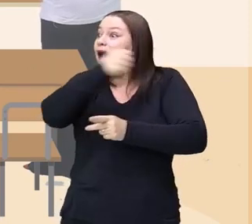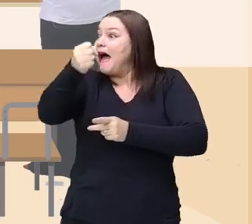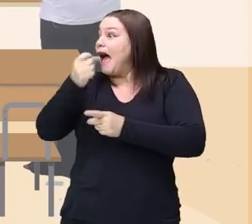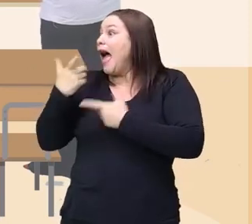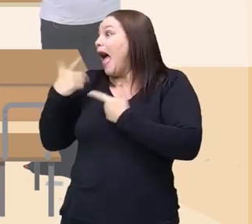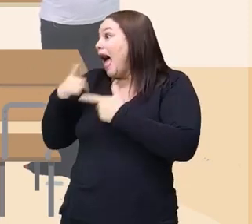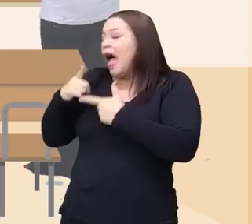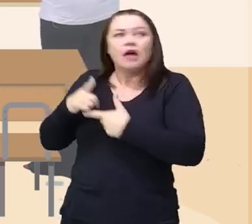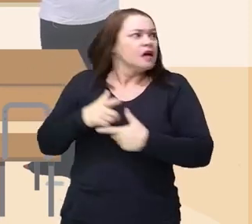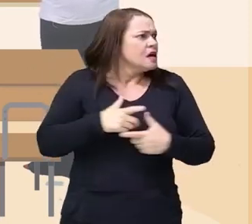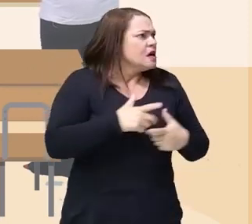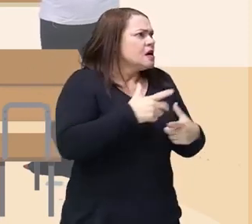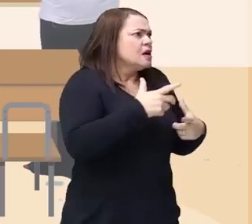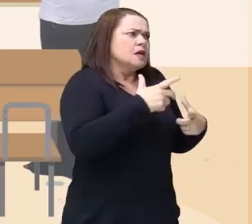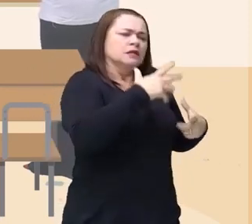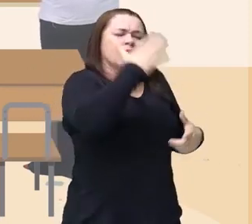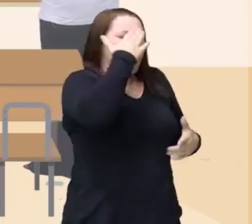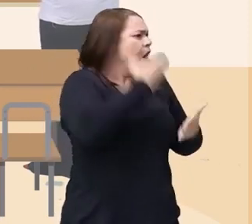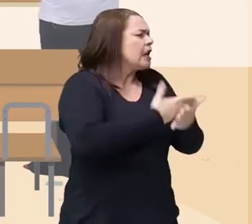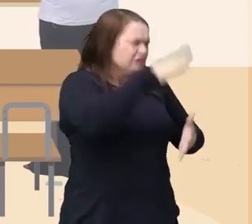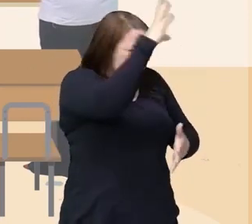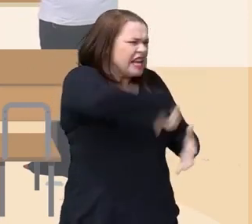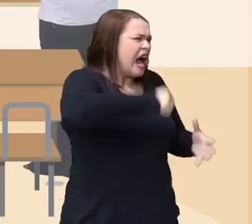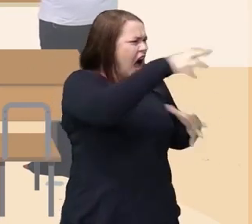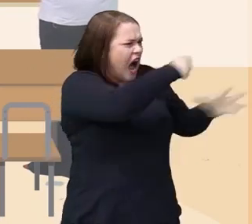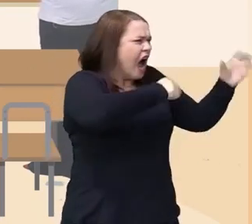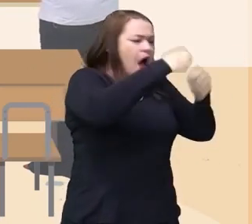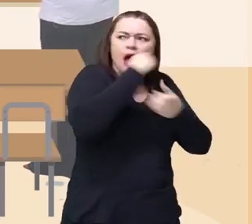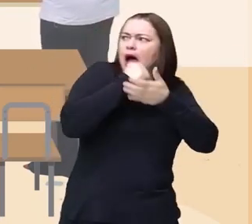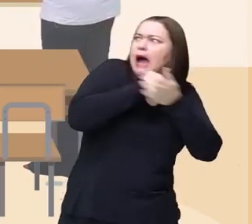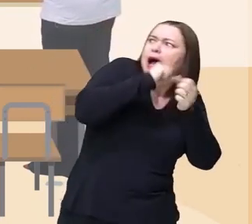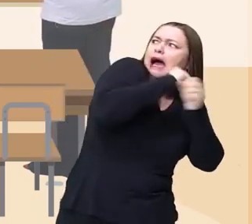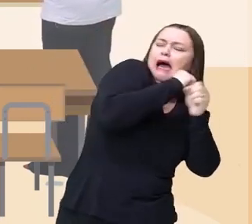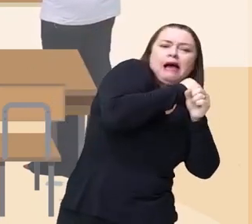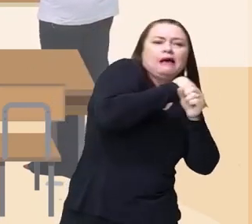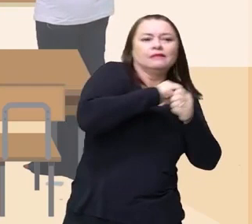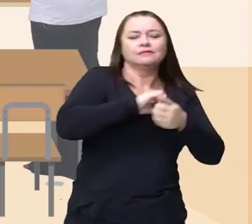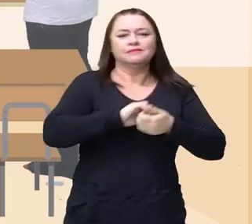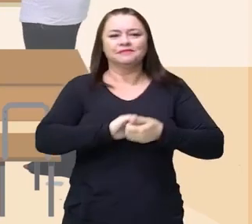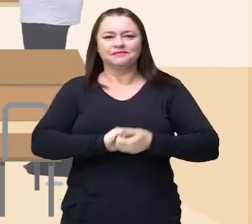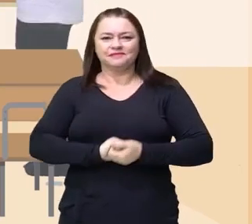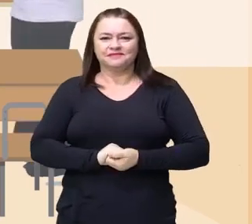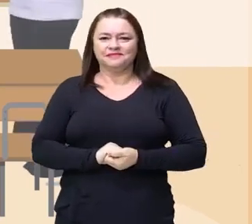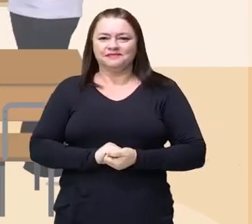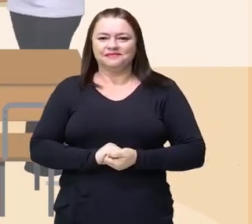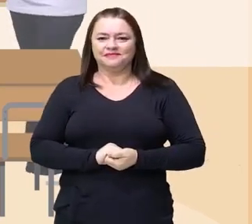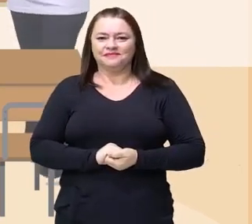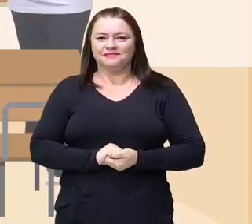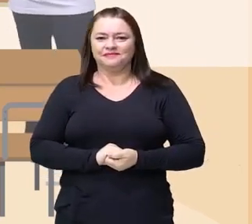geladeira! Chiquinho, volta aqui! Socorro!